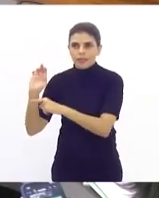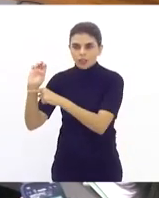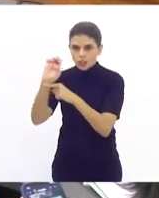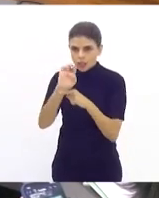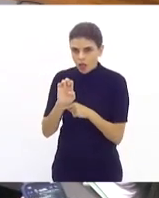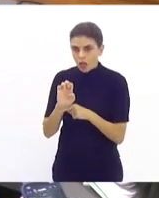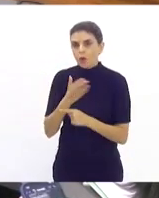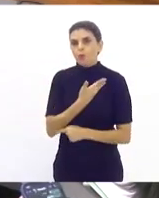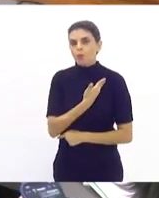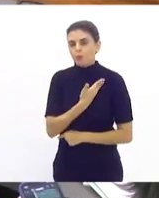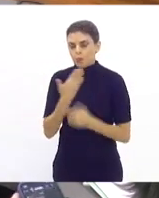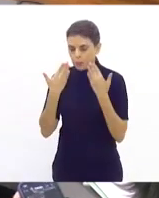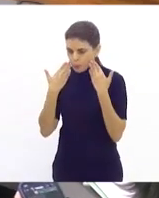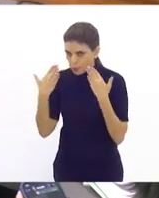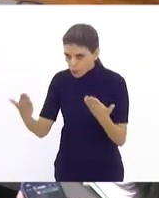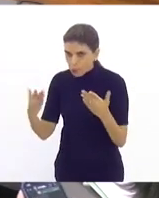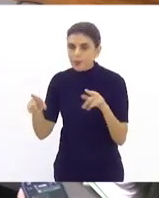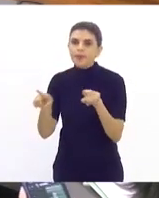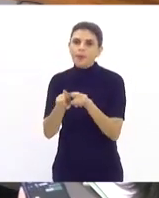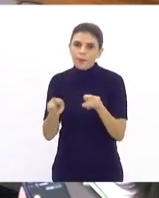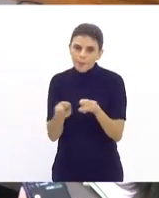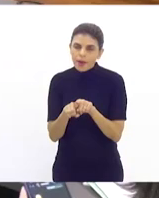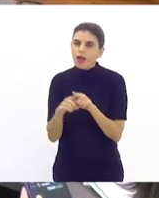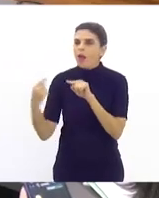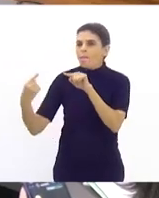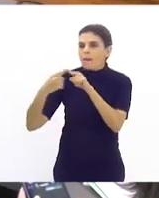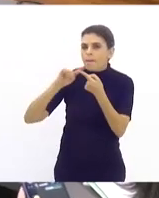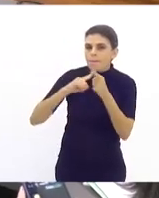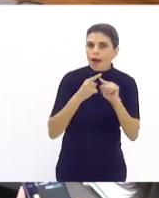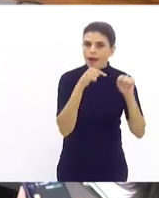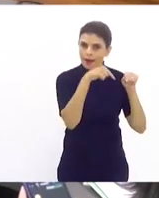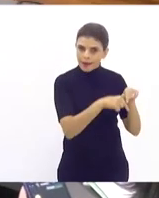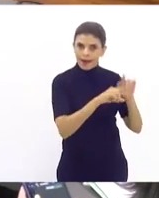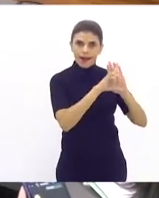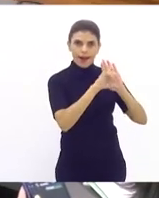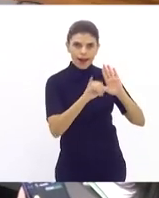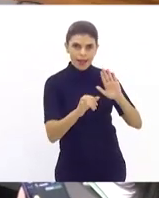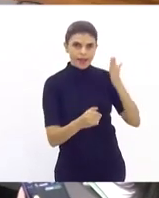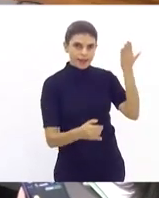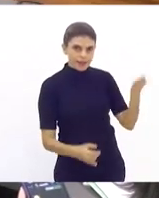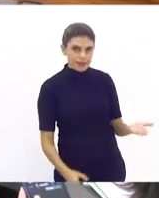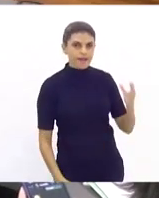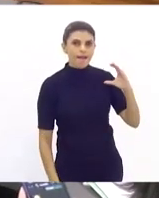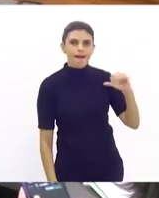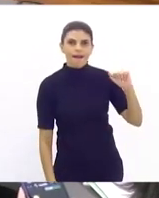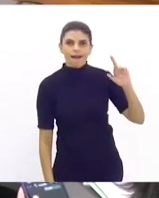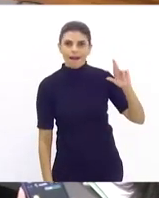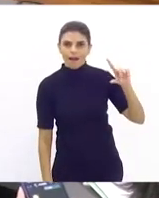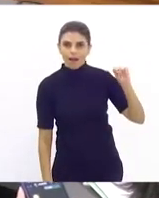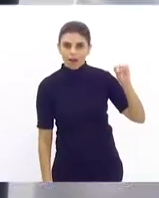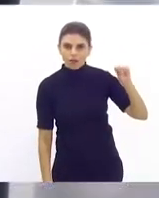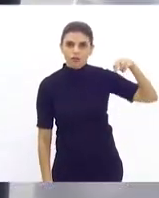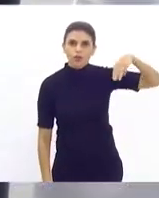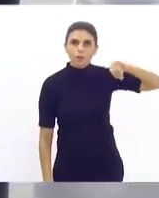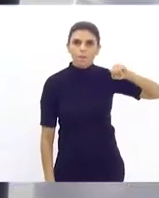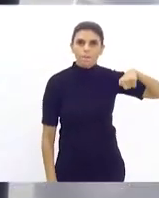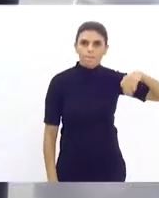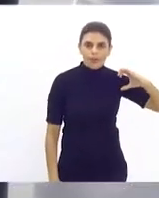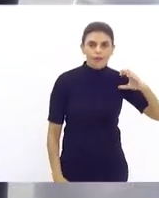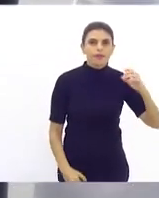públicos estaduais, fazendo a menção à lei apontada pelo deputado Carlos Mink, especialmente no artigo